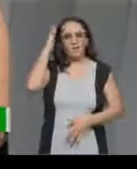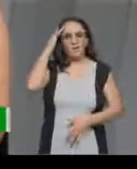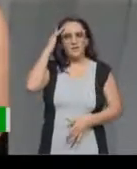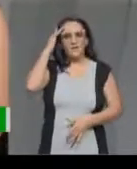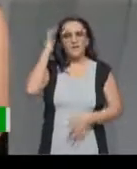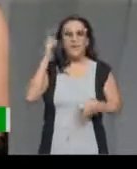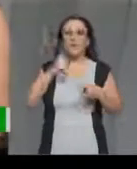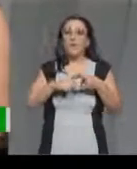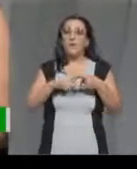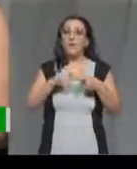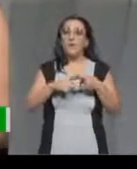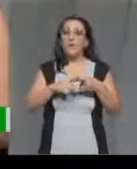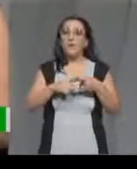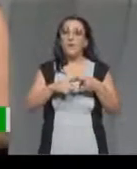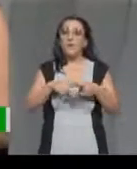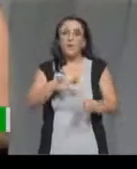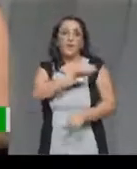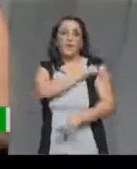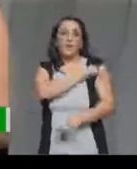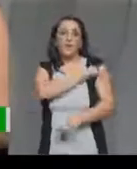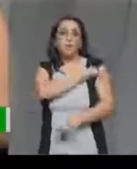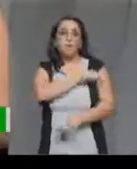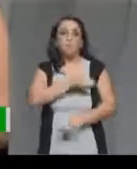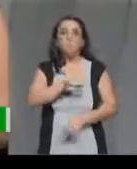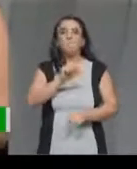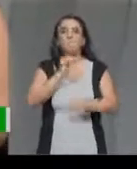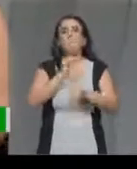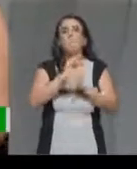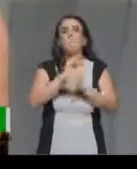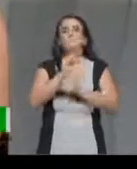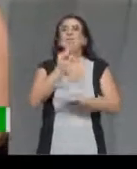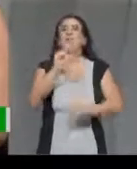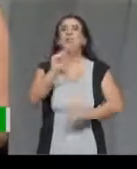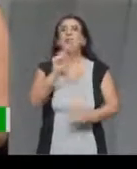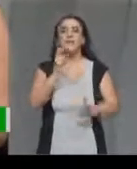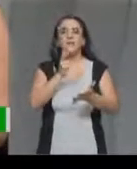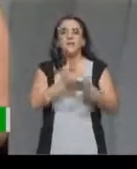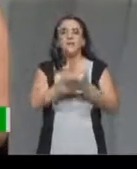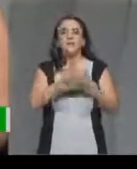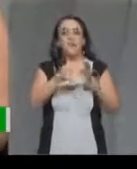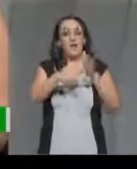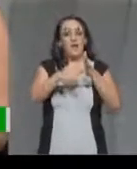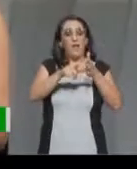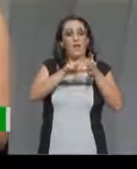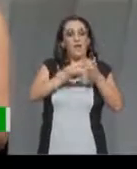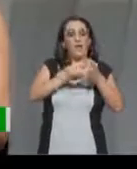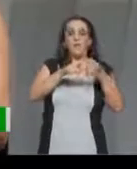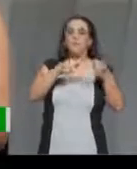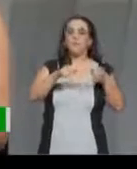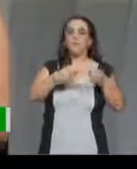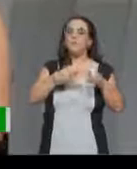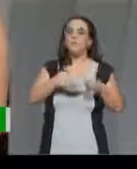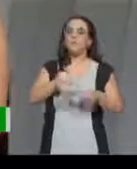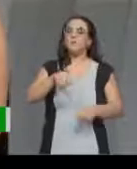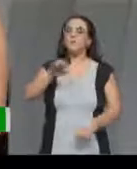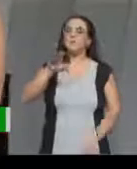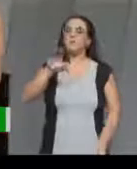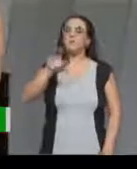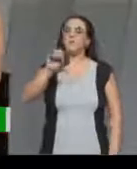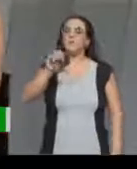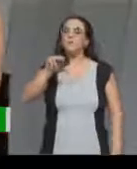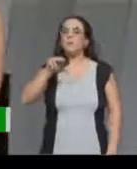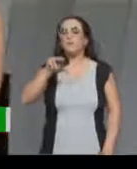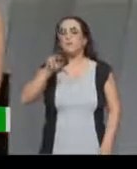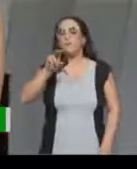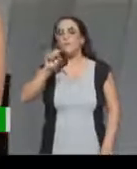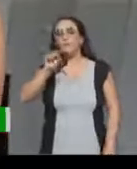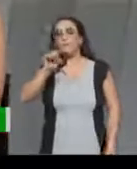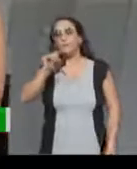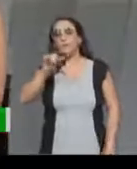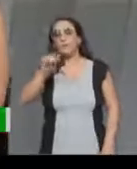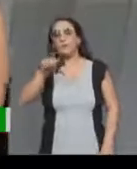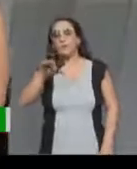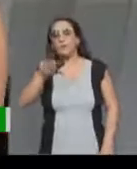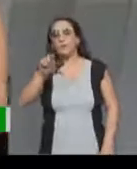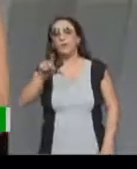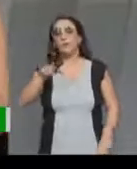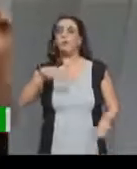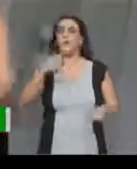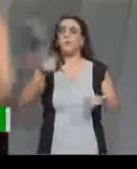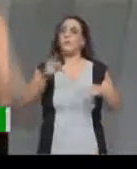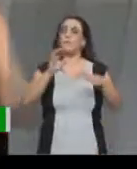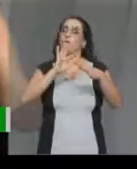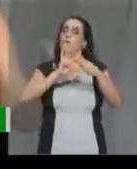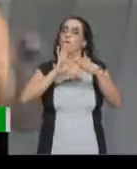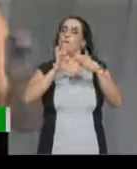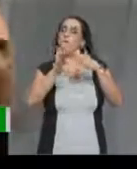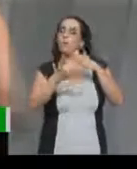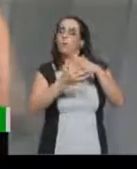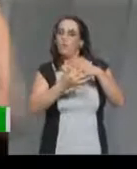seja sempre uma consoante primeiro e depois uma vogal, mas isso não é verdade, então, objeto. Né? Também não